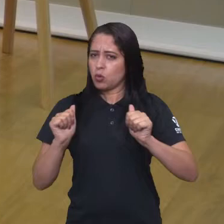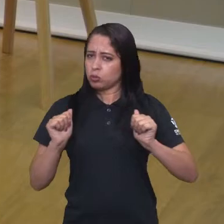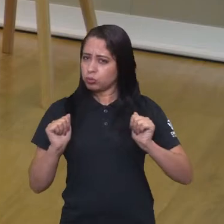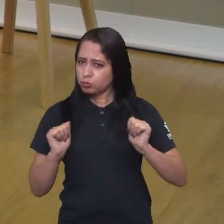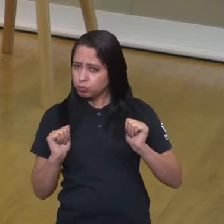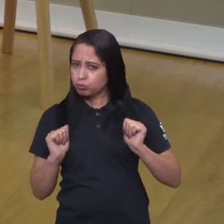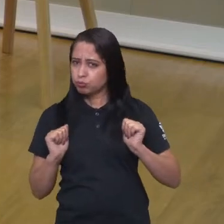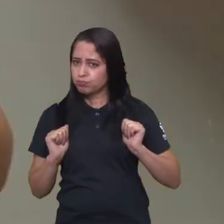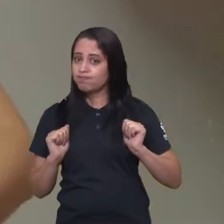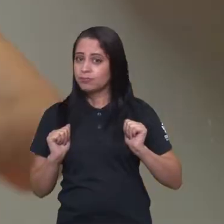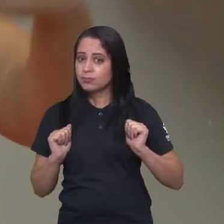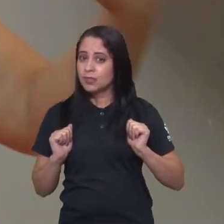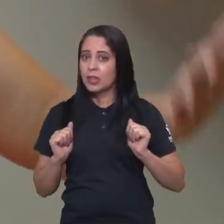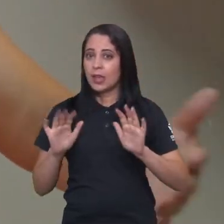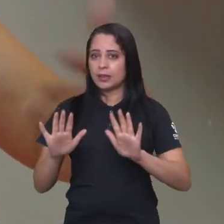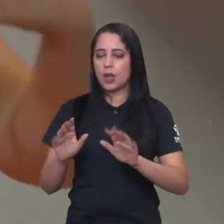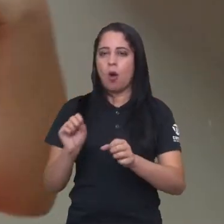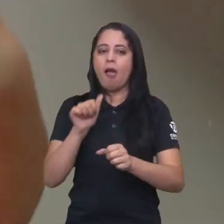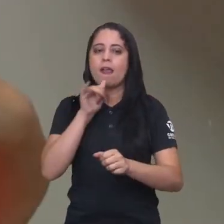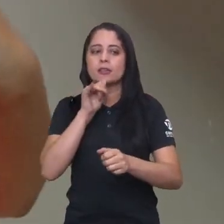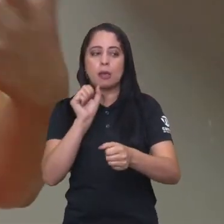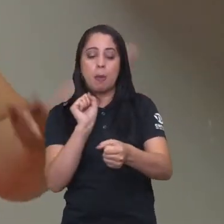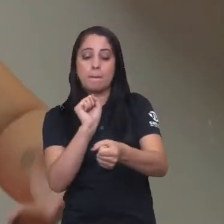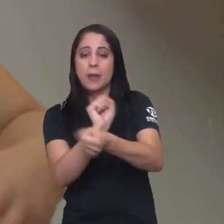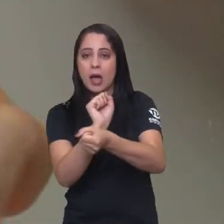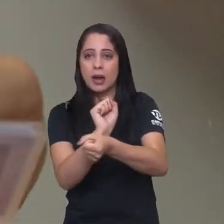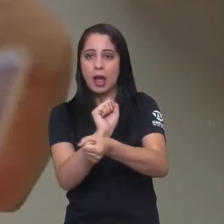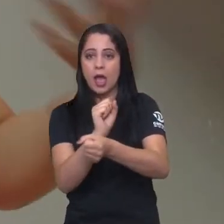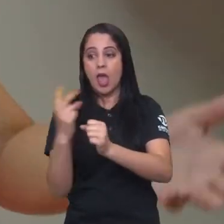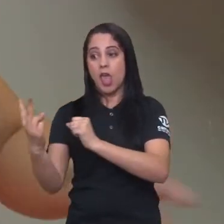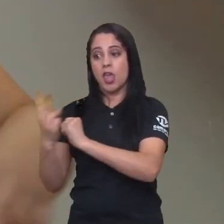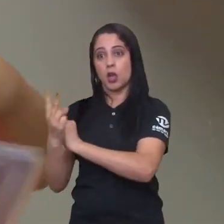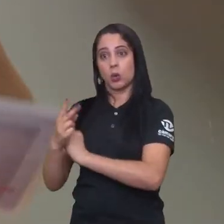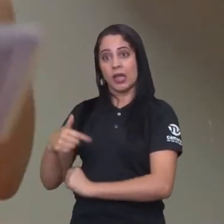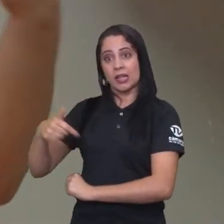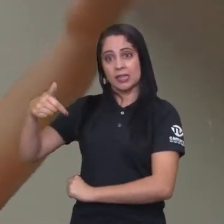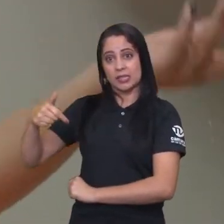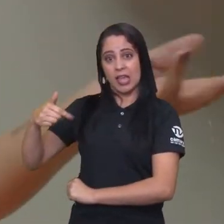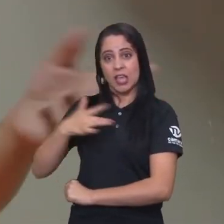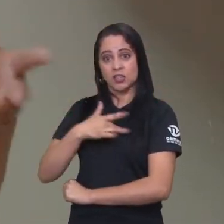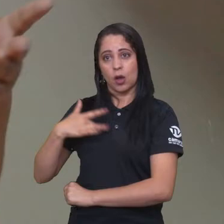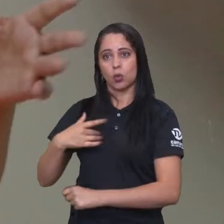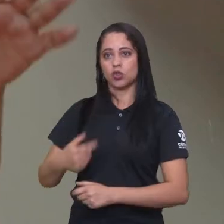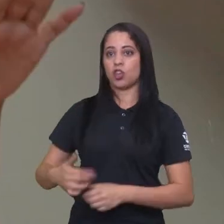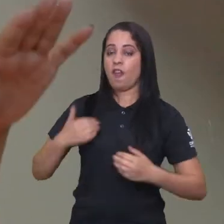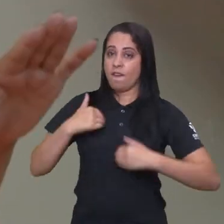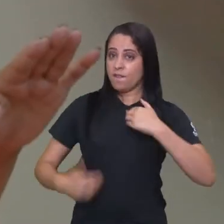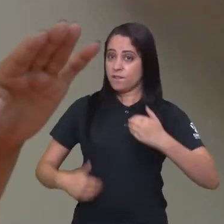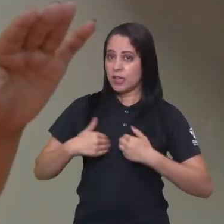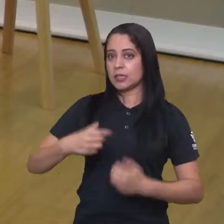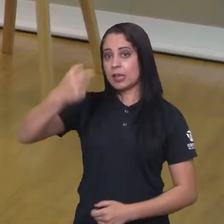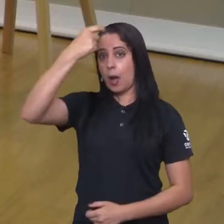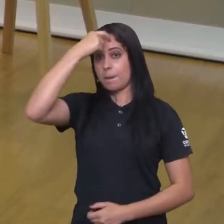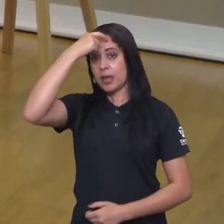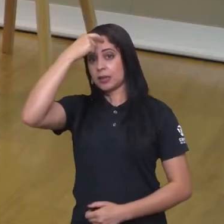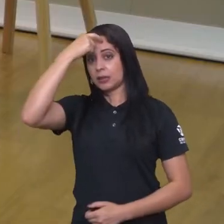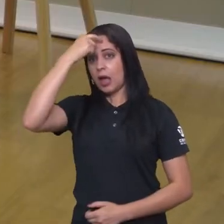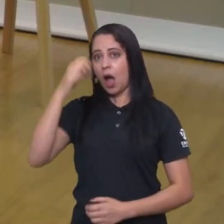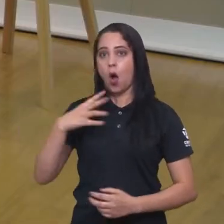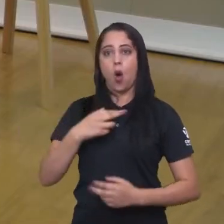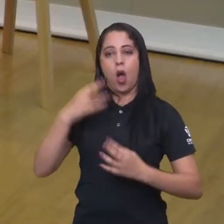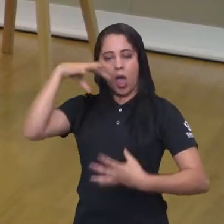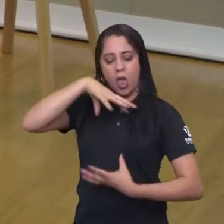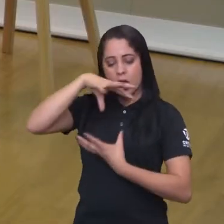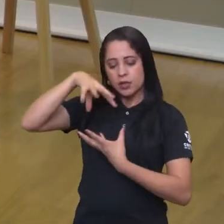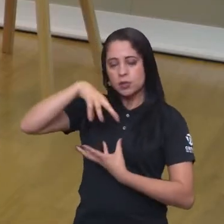para cuidar, eu cuido da casa, eu cuido do filho, eu não tenho tempo para cuidar, né, do meu corpo, sei lá, para fazer um... De repente, para ali por alguns segundos, é igual